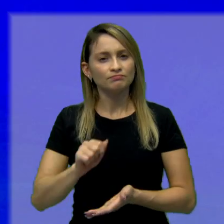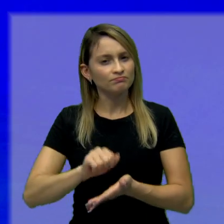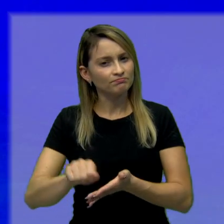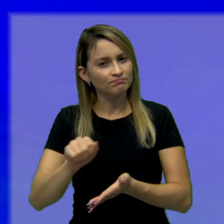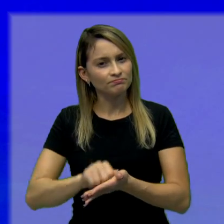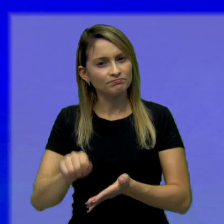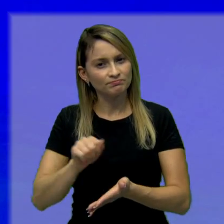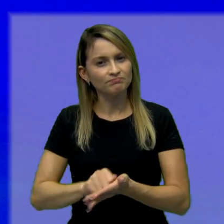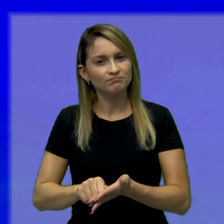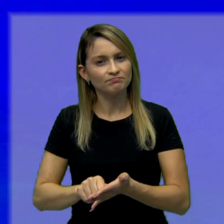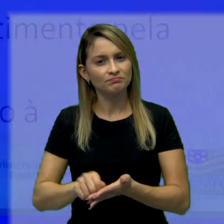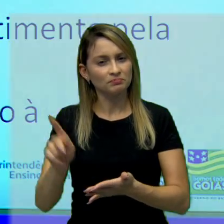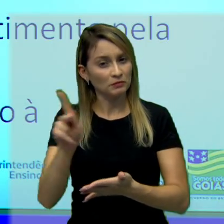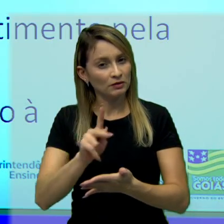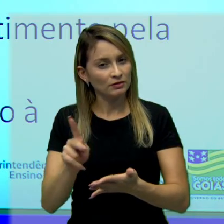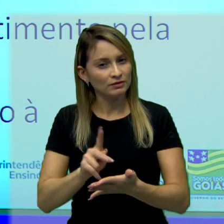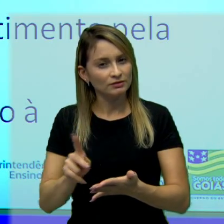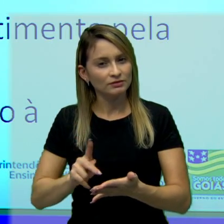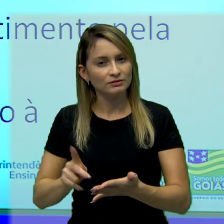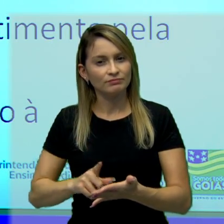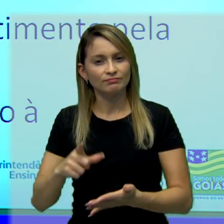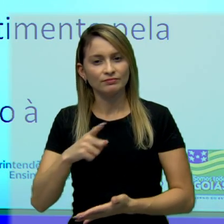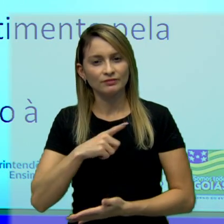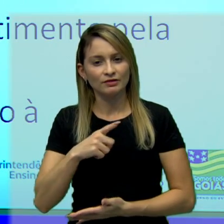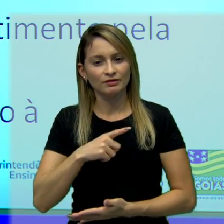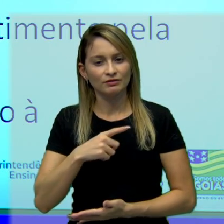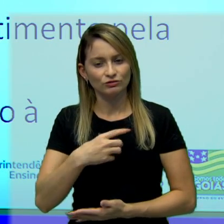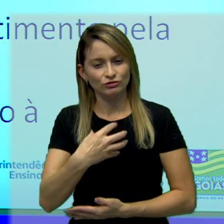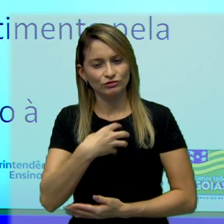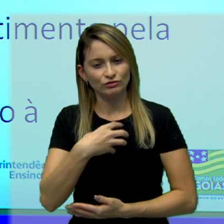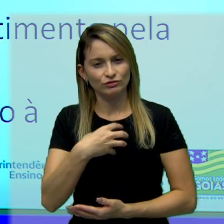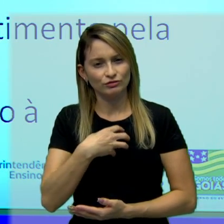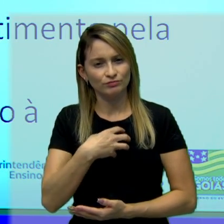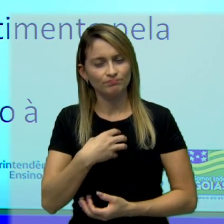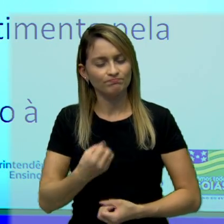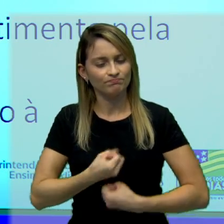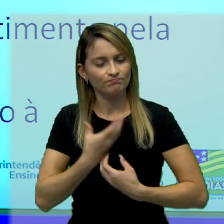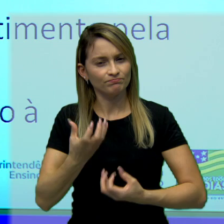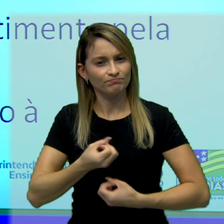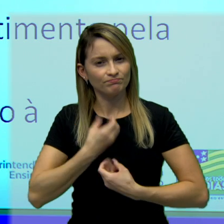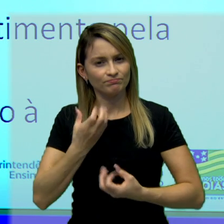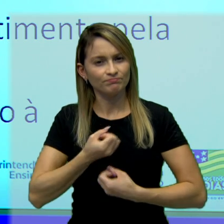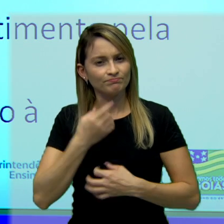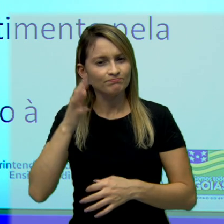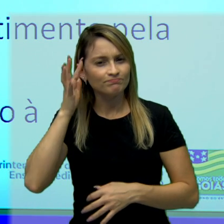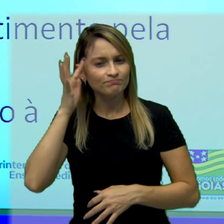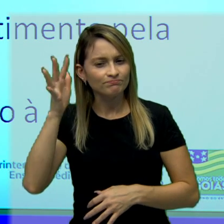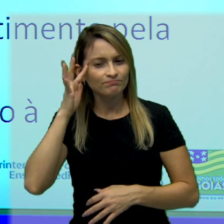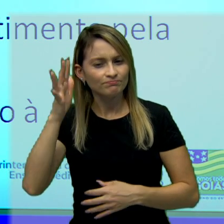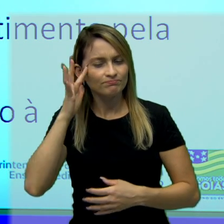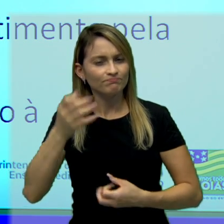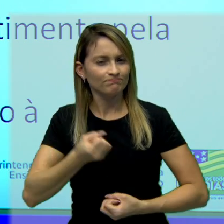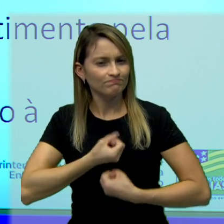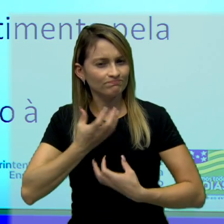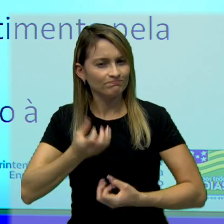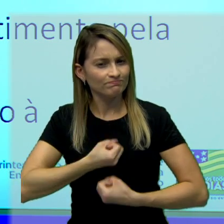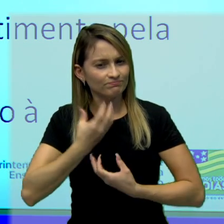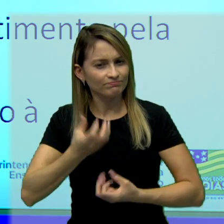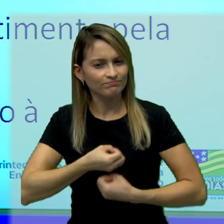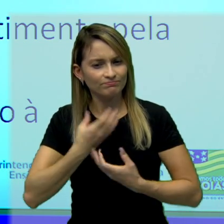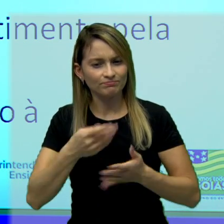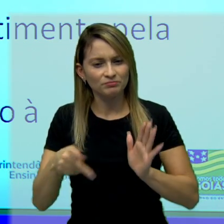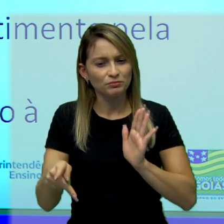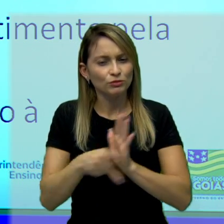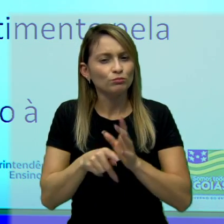Na composição do poema, o tom elegíaco e solene manifesta uma concepção de